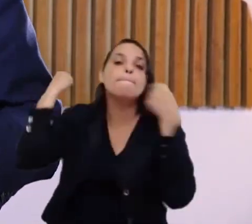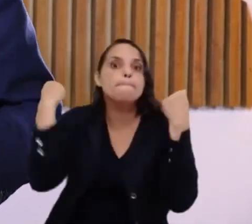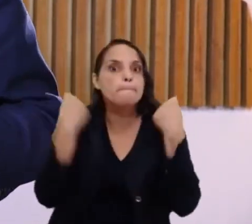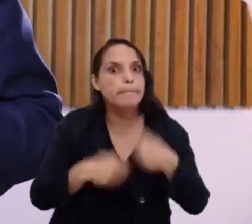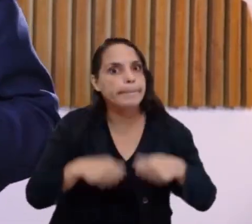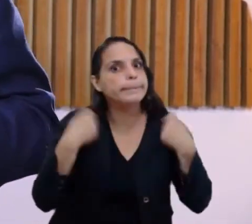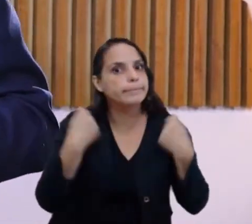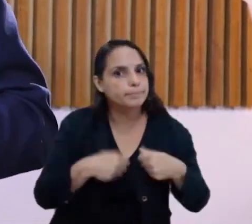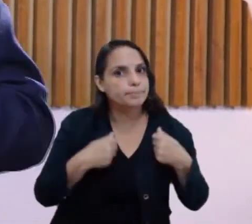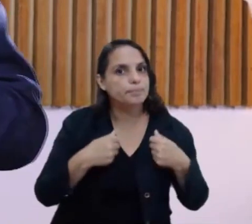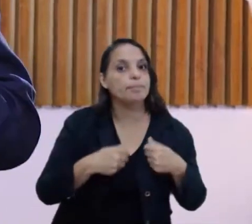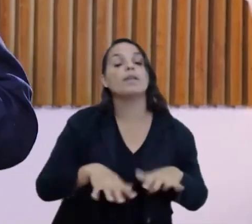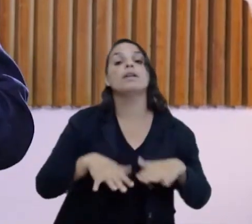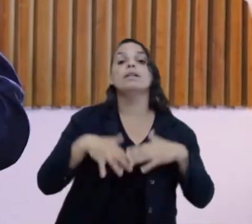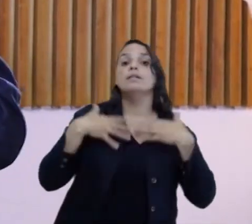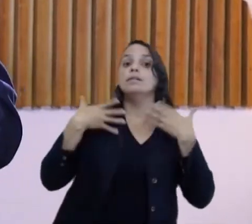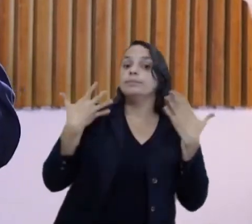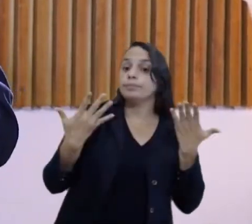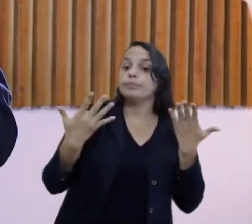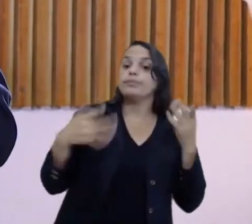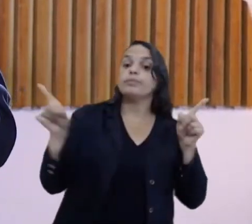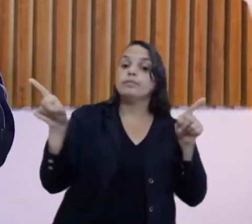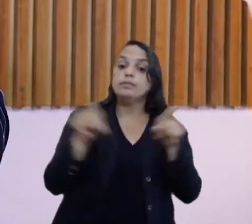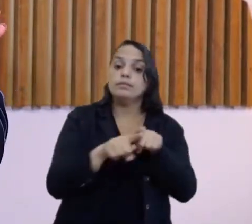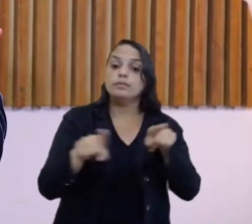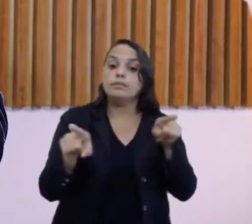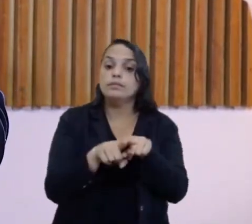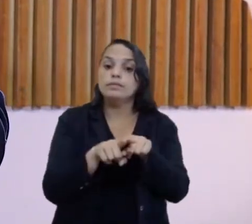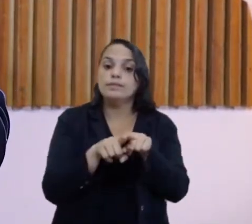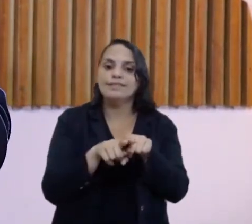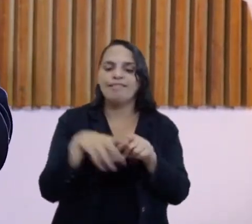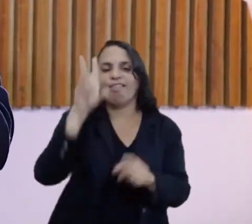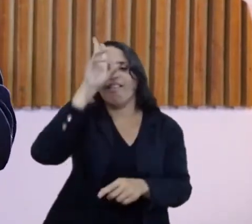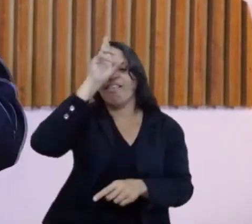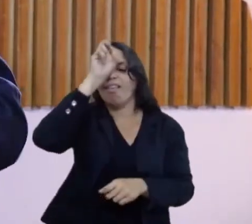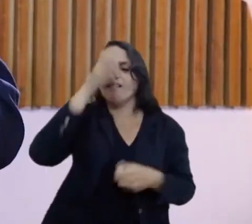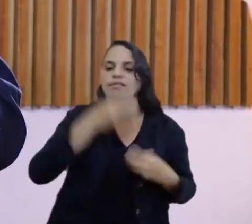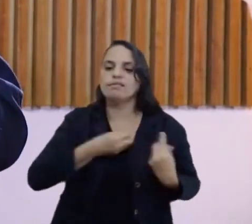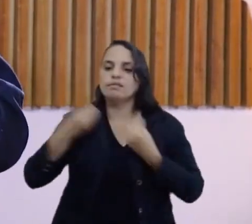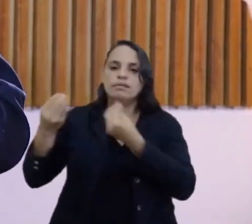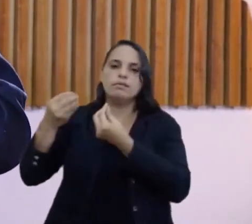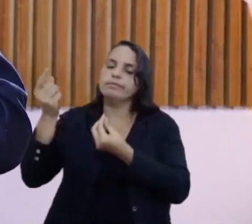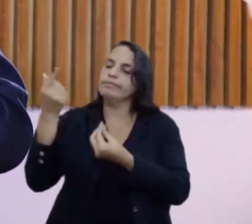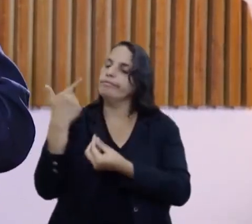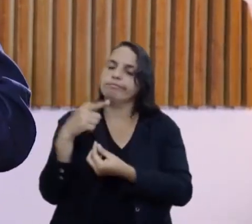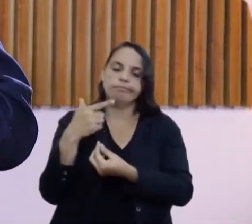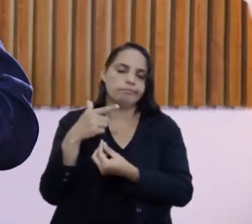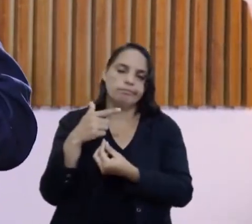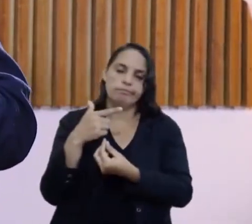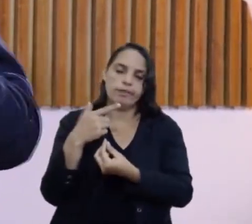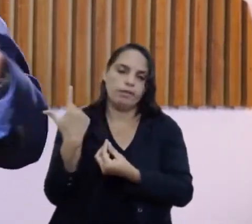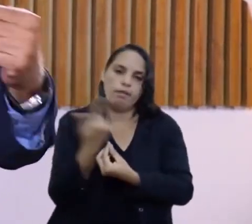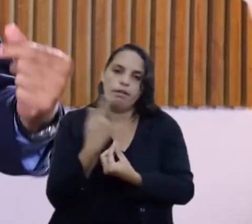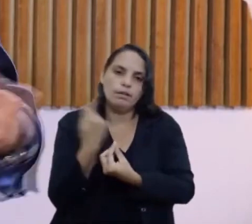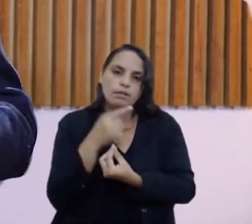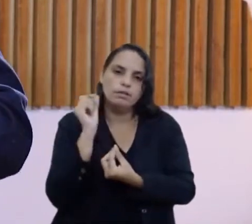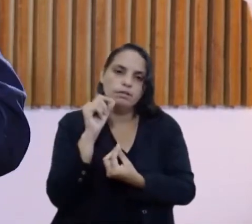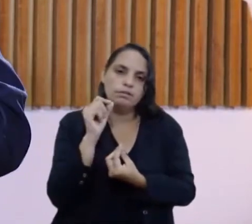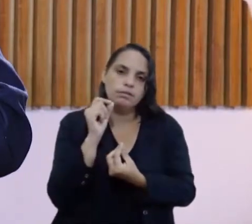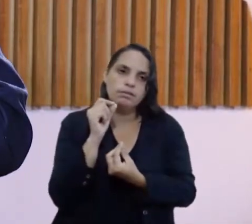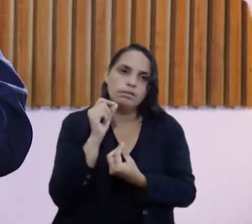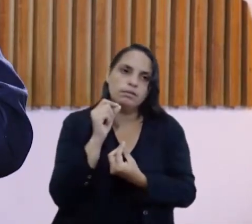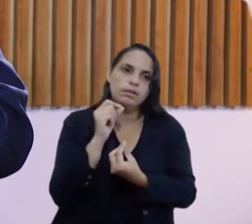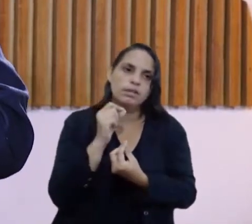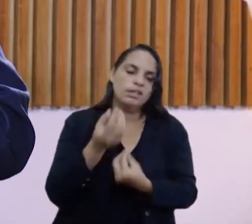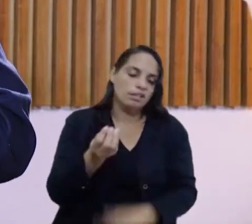verdade também que não temos força nem para nos entregar. Nós somos tão afetados pelo